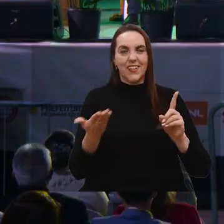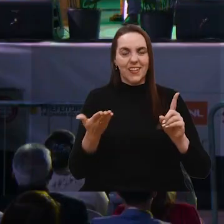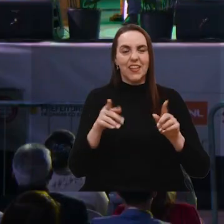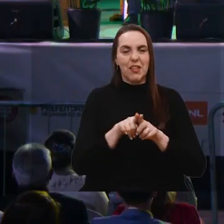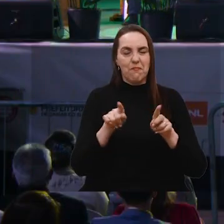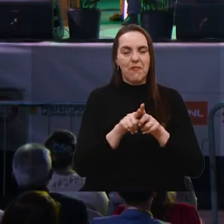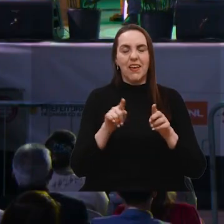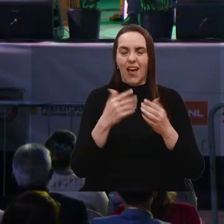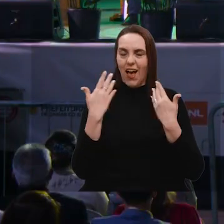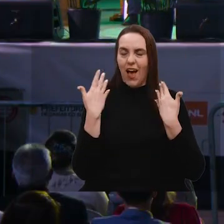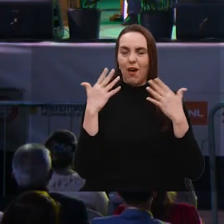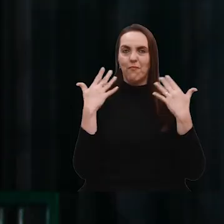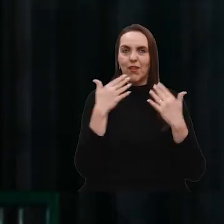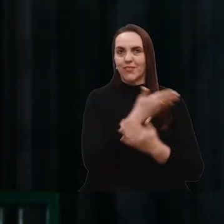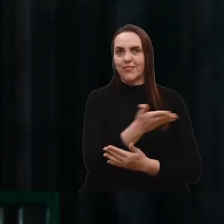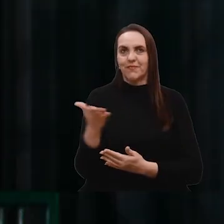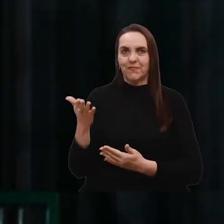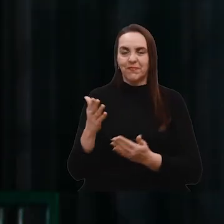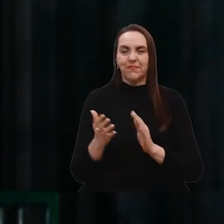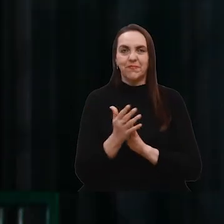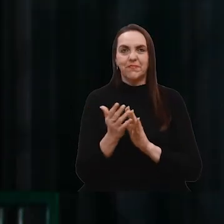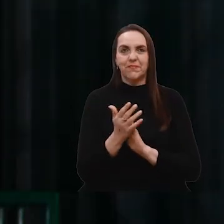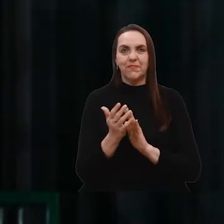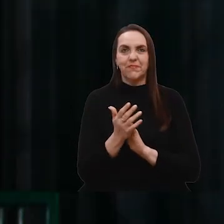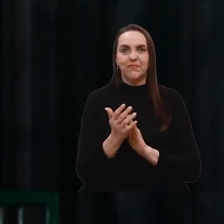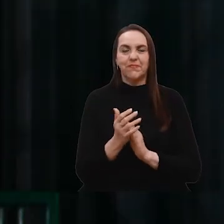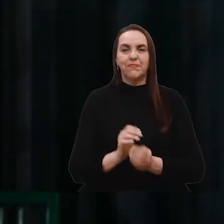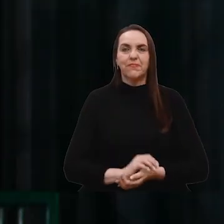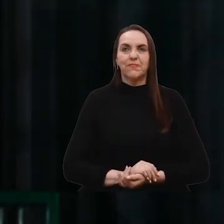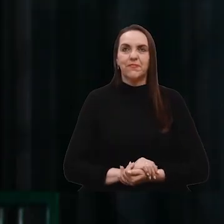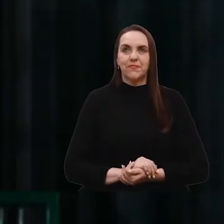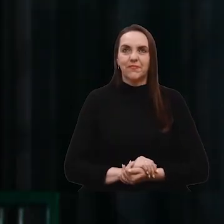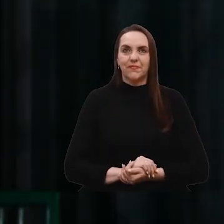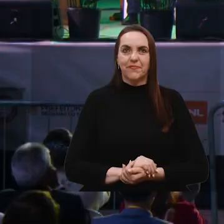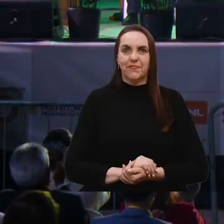que ela merece o reconhecimento e o aplauso de todos nós.